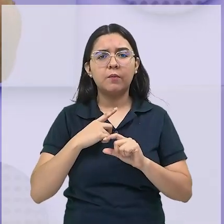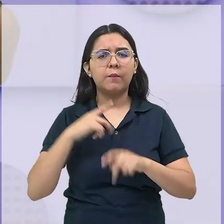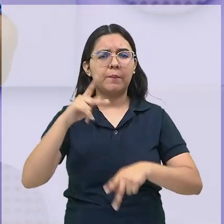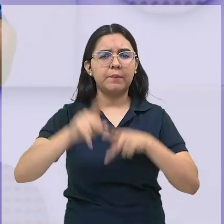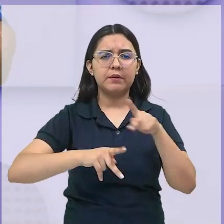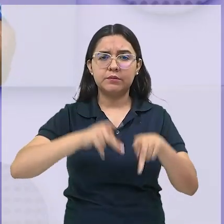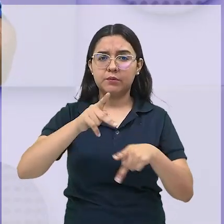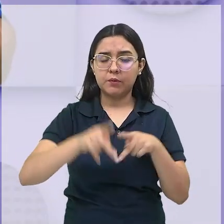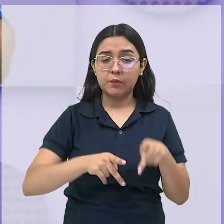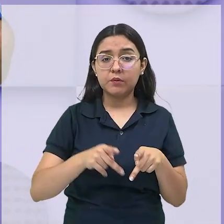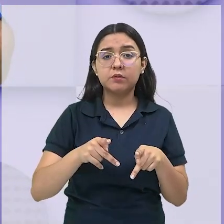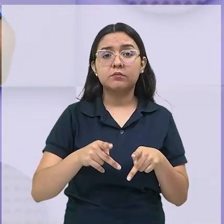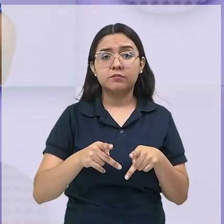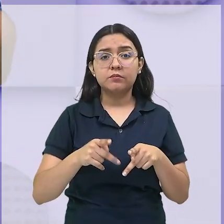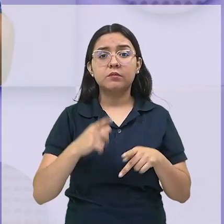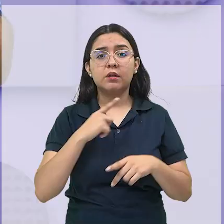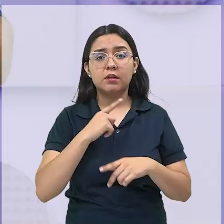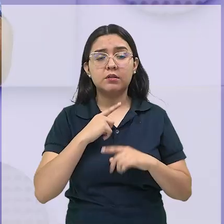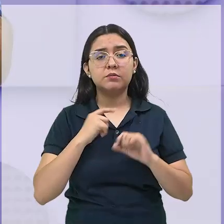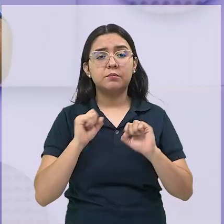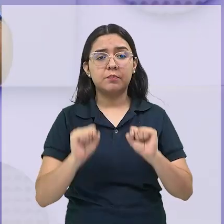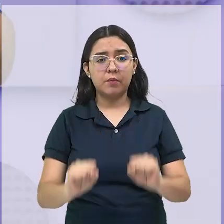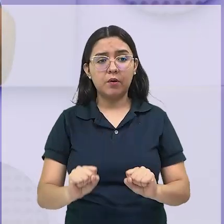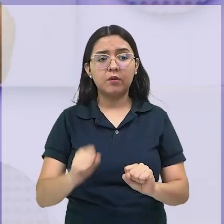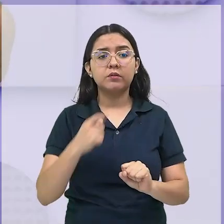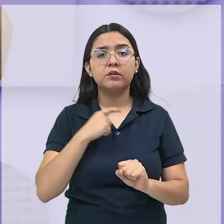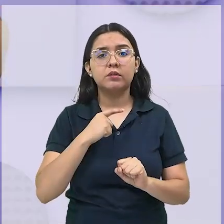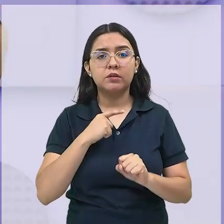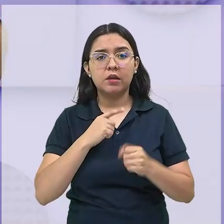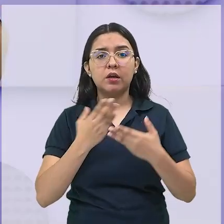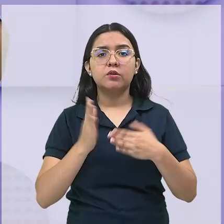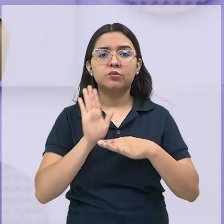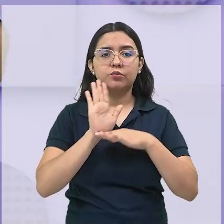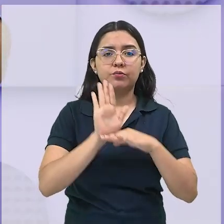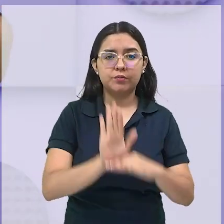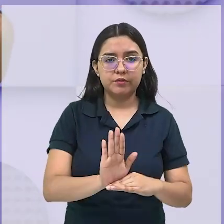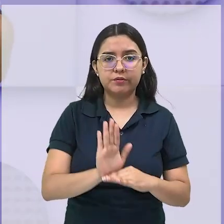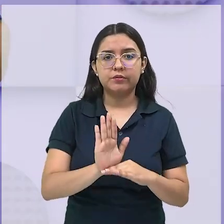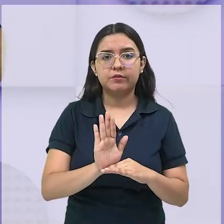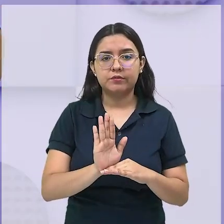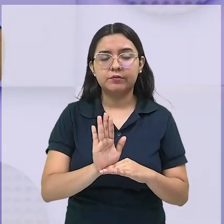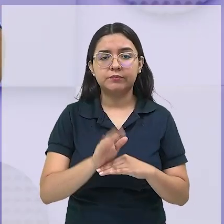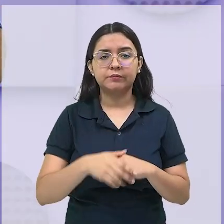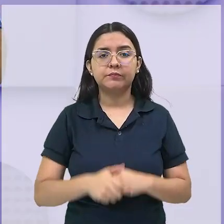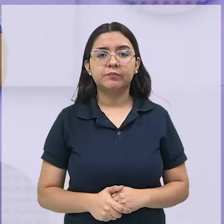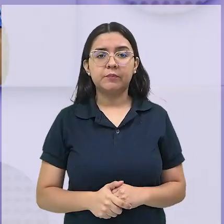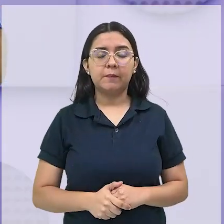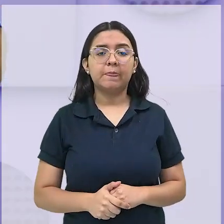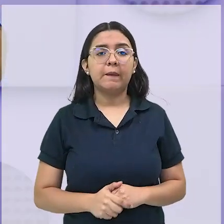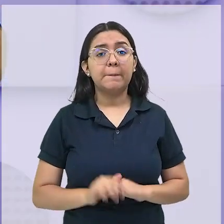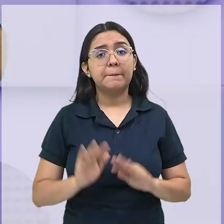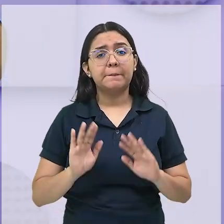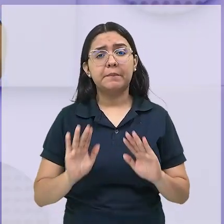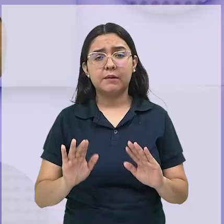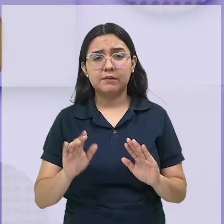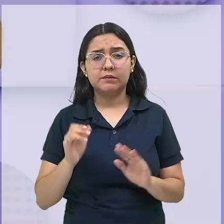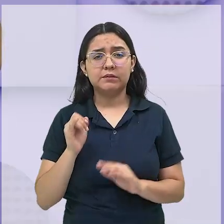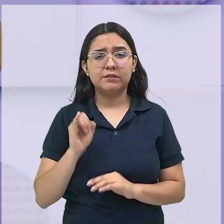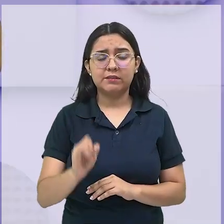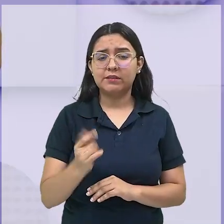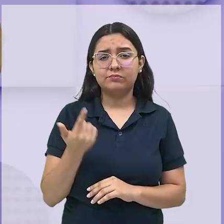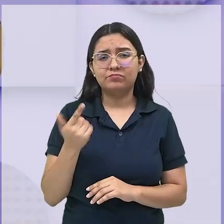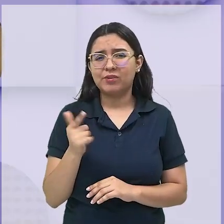de pessoas são salvas, são resguardadas, não morrem. Agora, quando não há uma